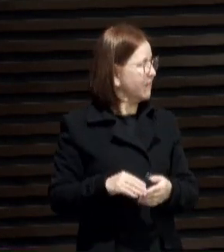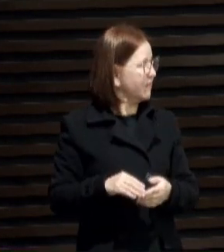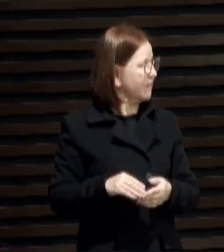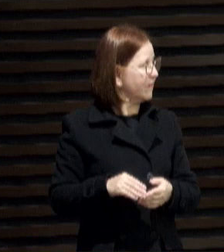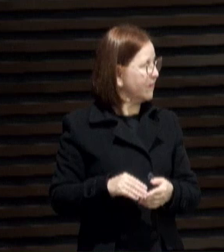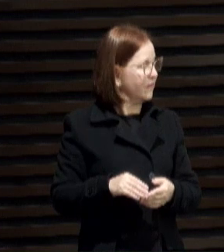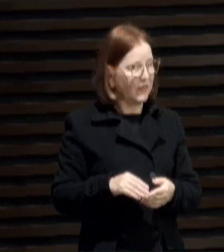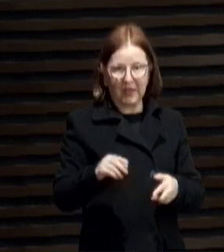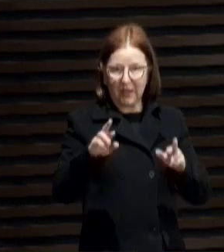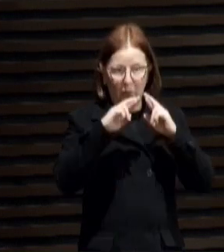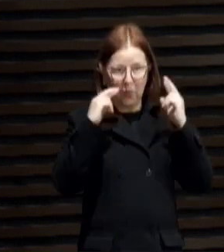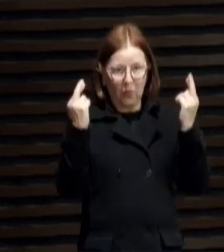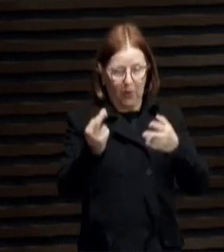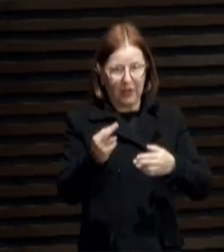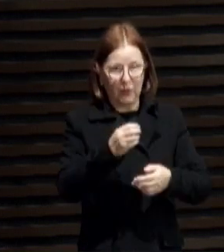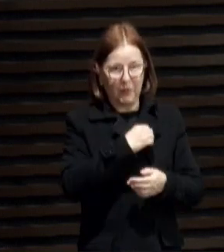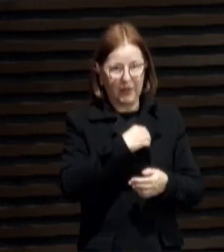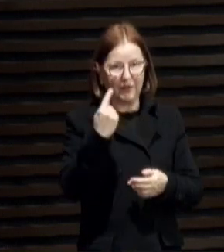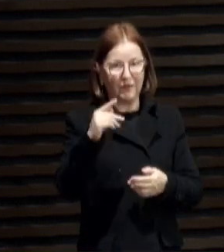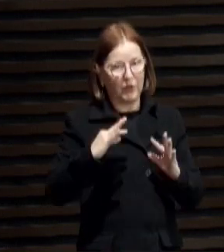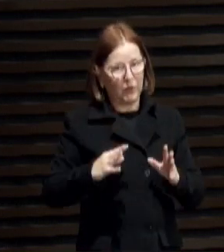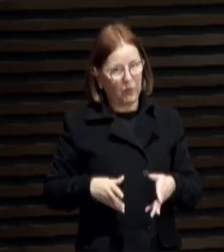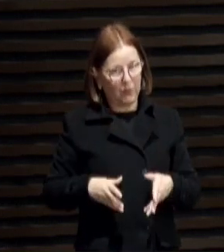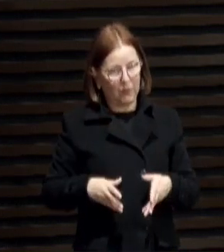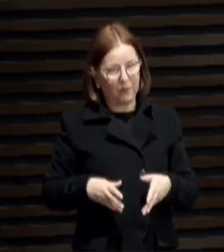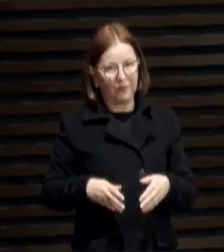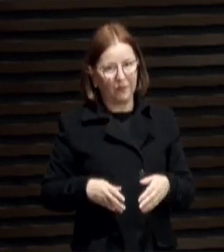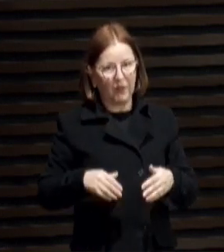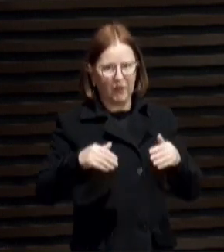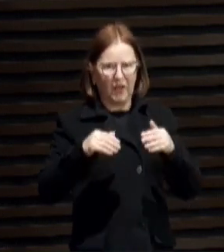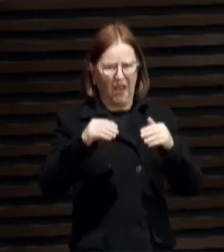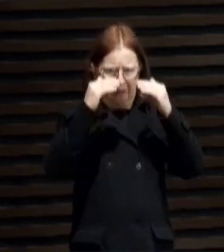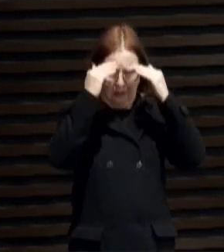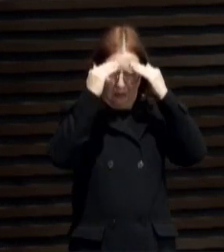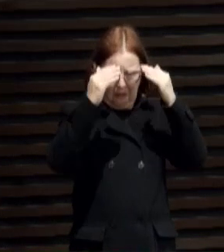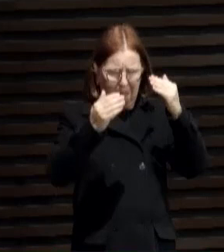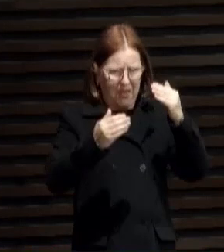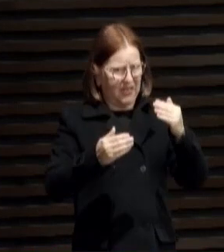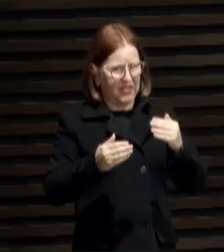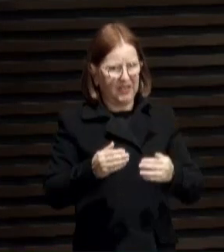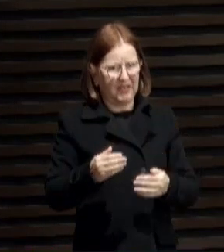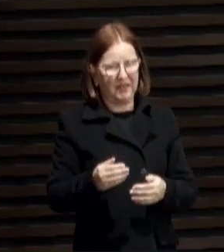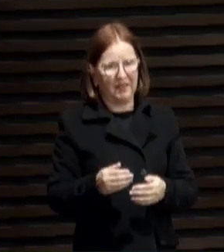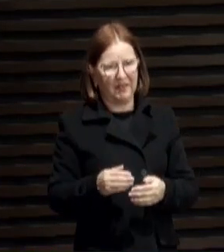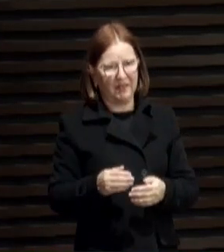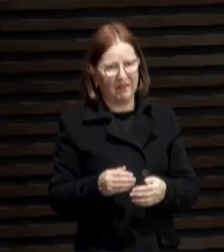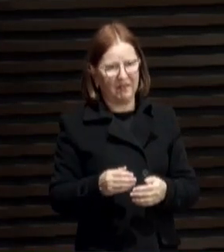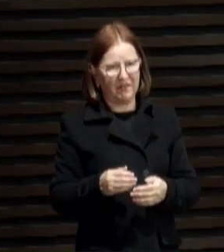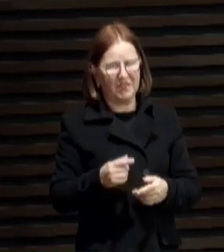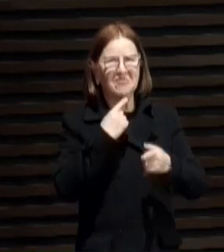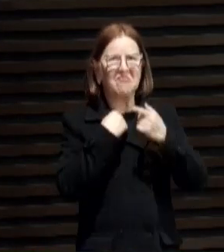o pecado em vosso corpo mortal, de maneira que obedeçais às suas paixões, e nem ofereçais cada um